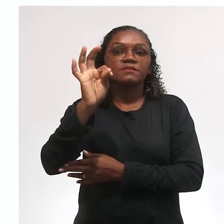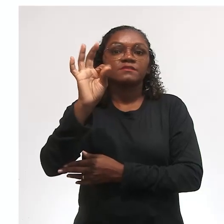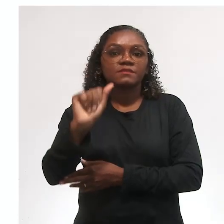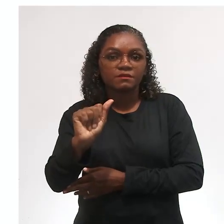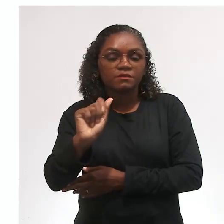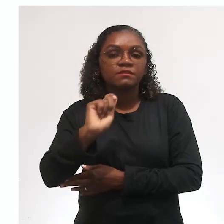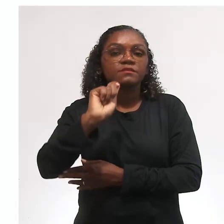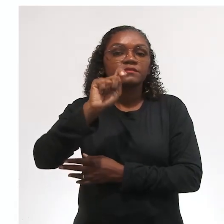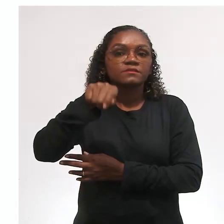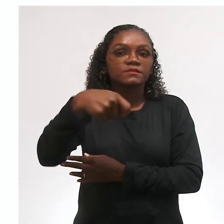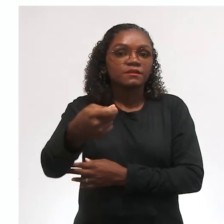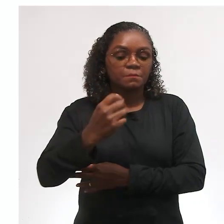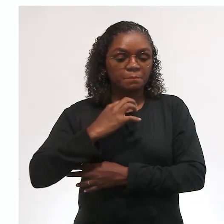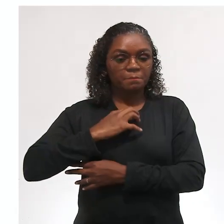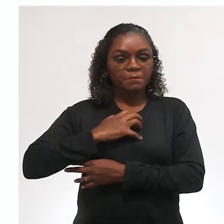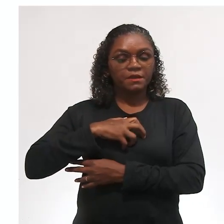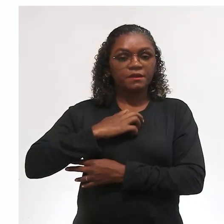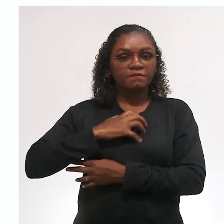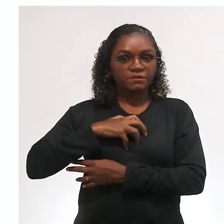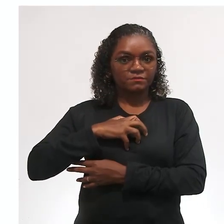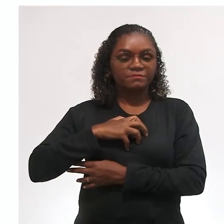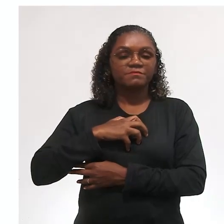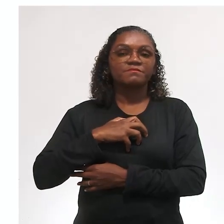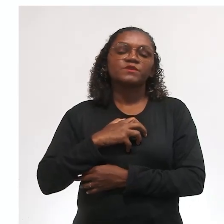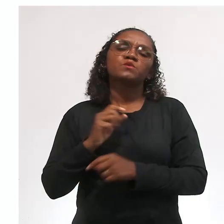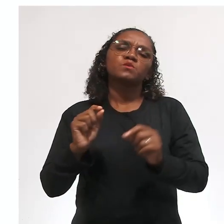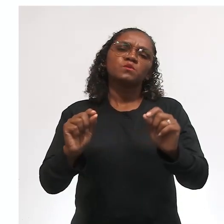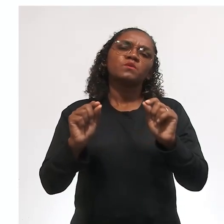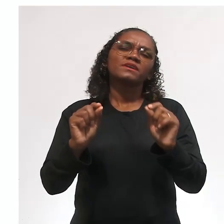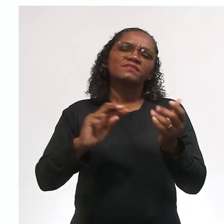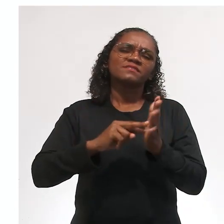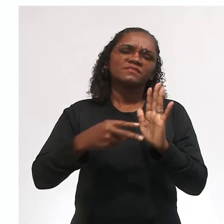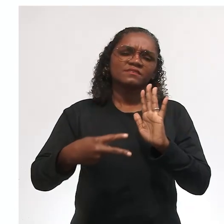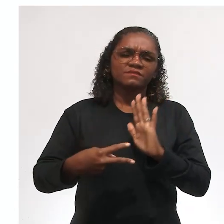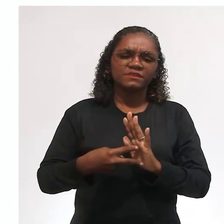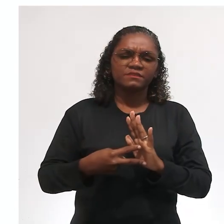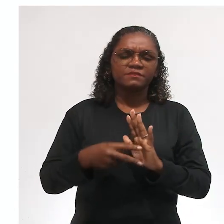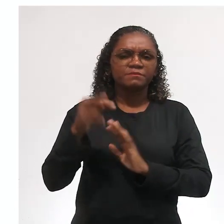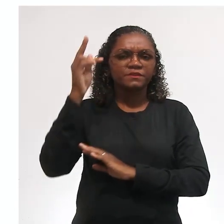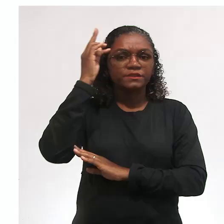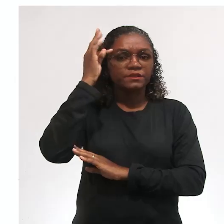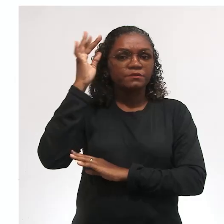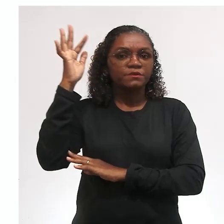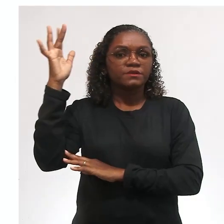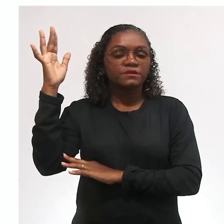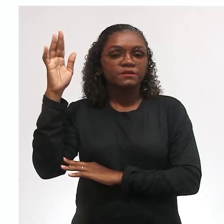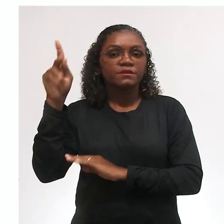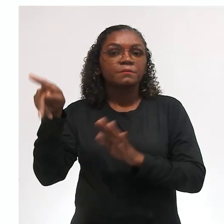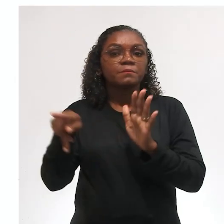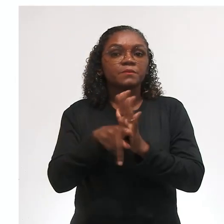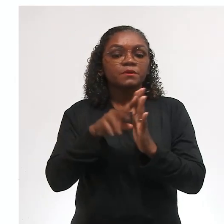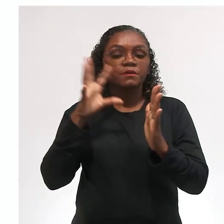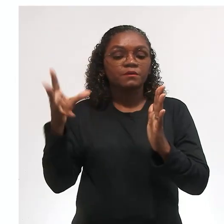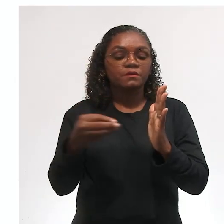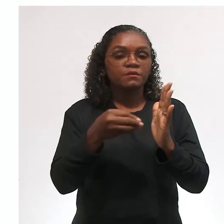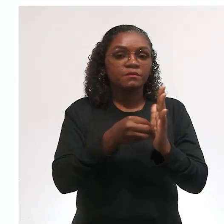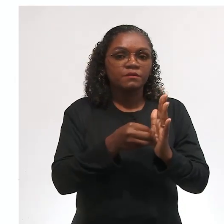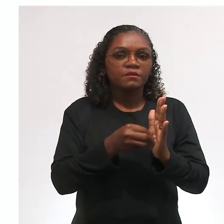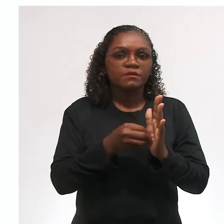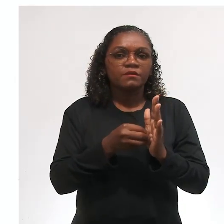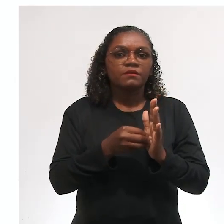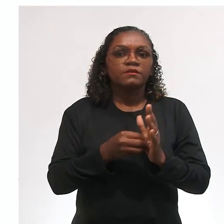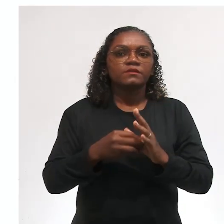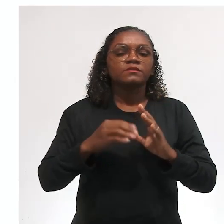educação? Ela é uma abordagem da psicologia que estuda o comportamento humano e animal